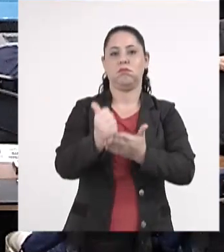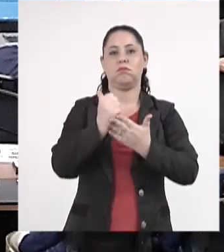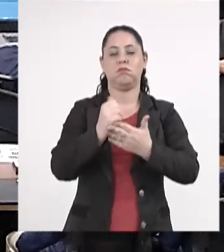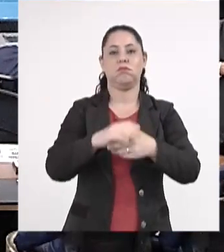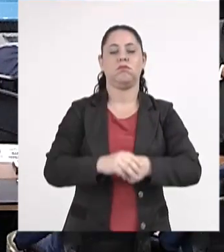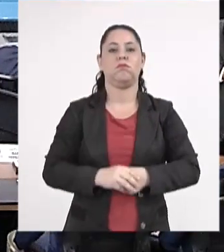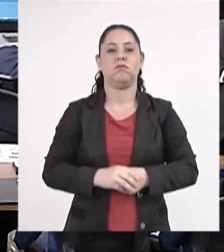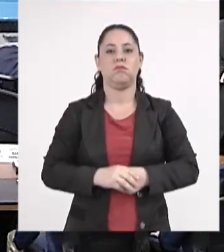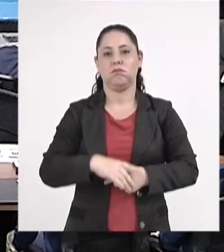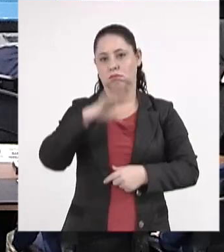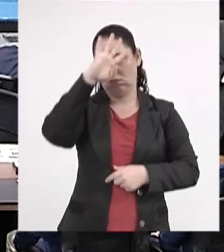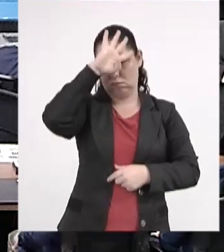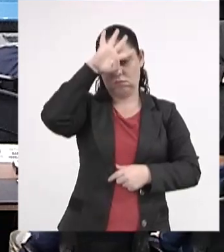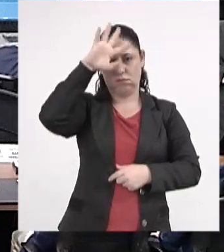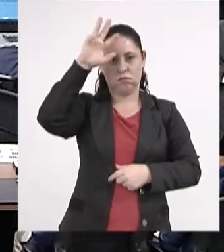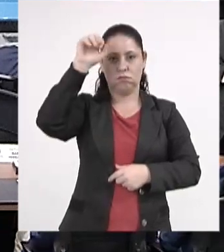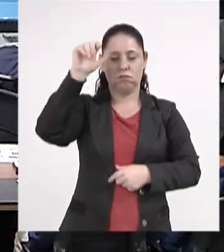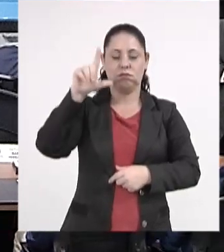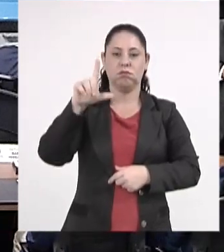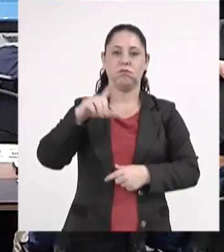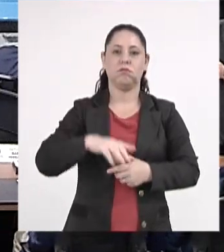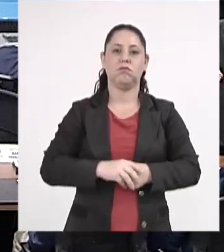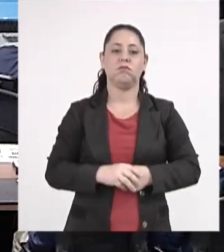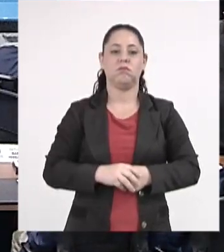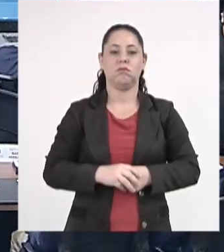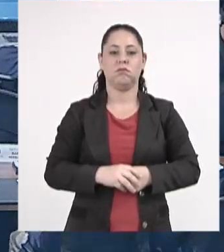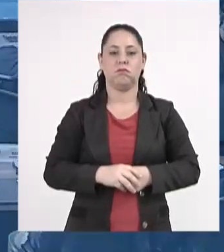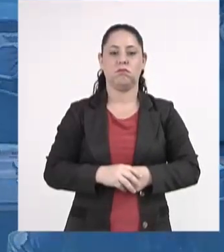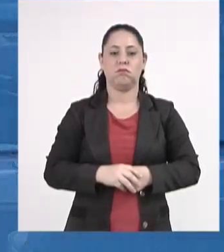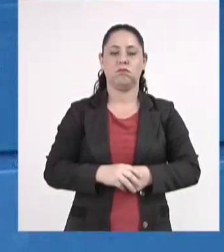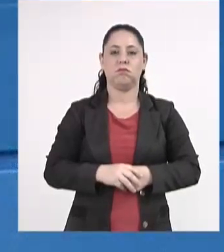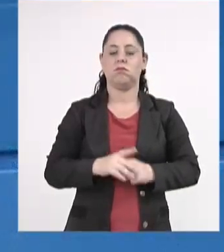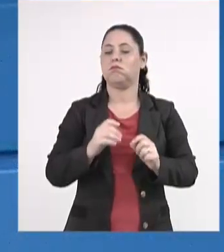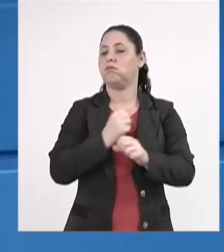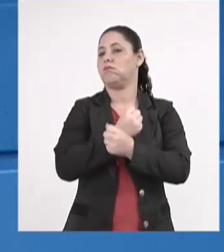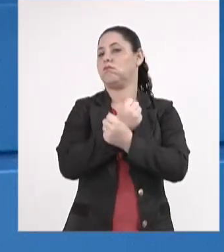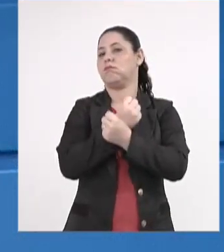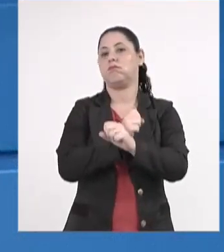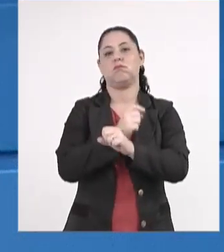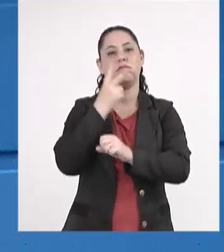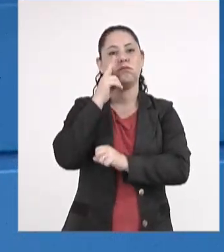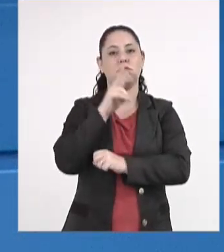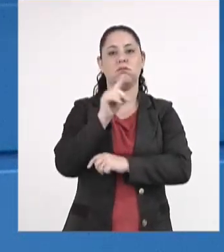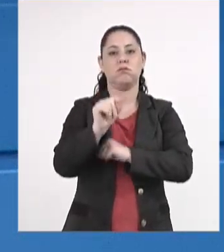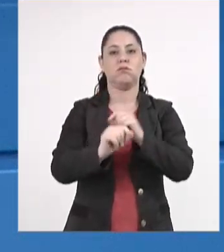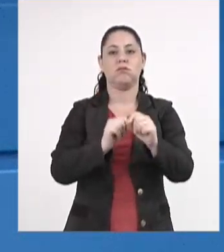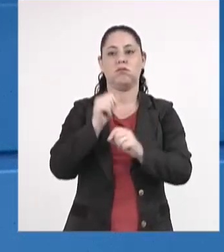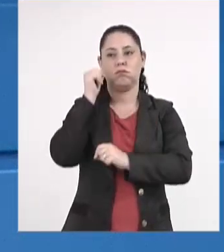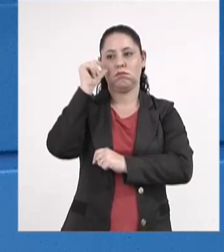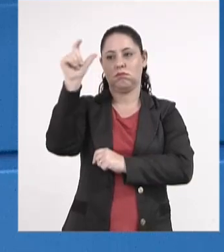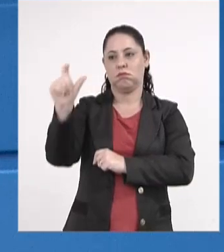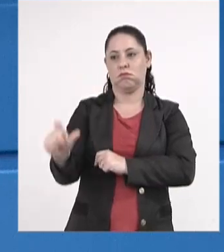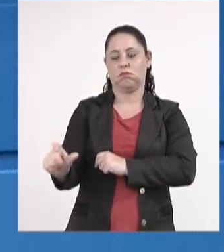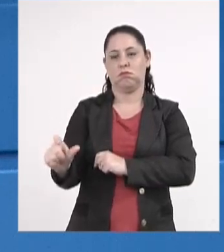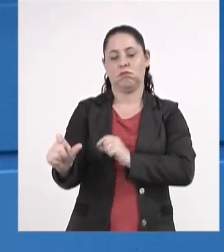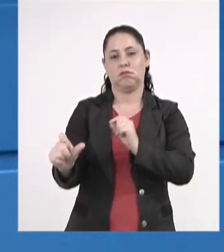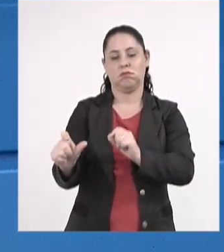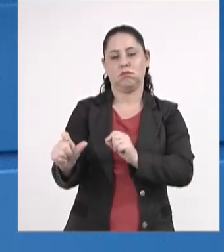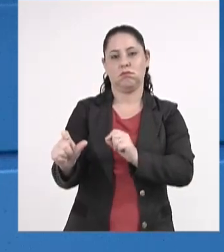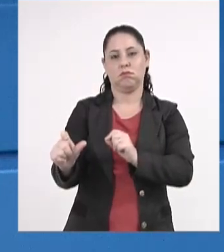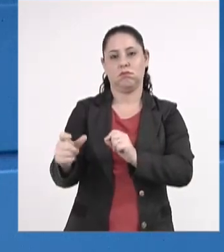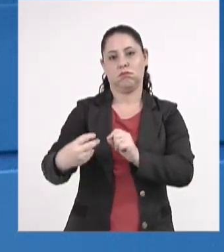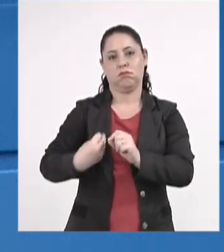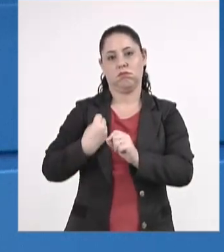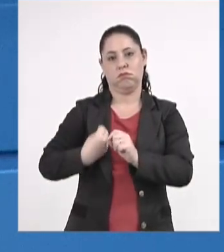para Mato Grosso do Sul a impossibilidade de ver essas mulheres que